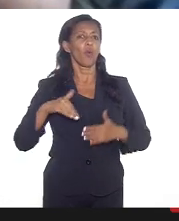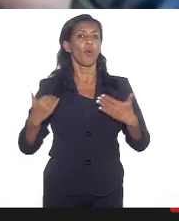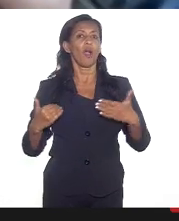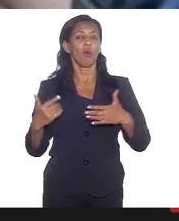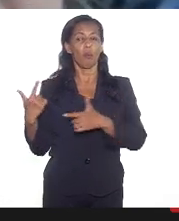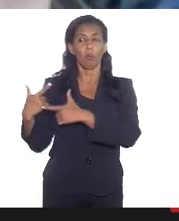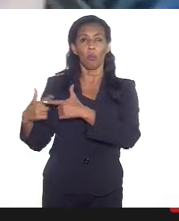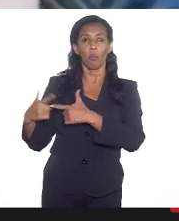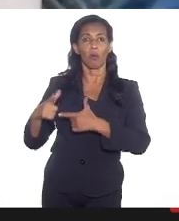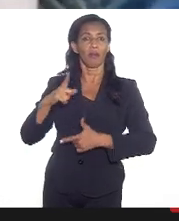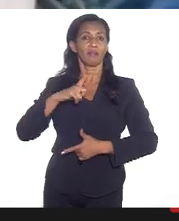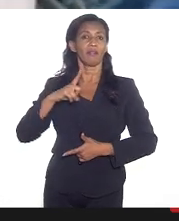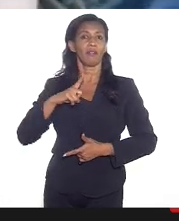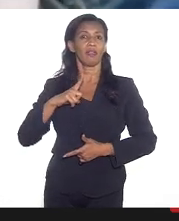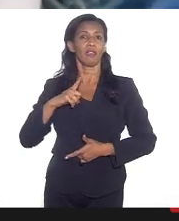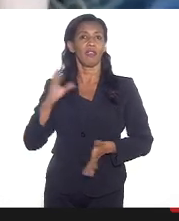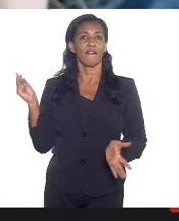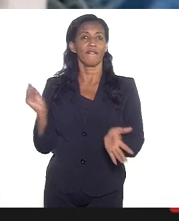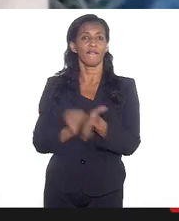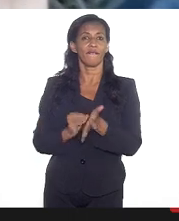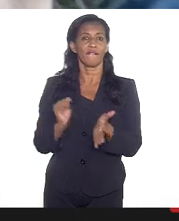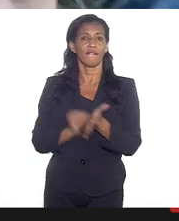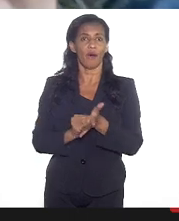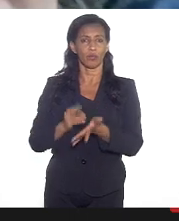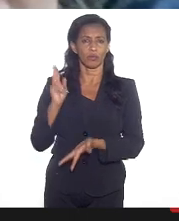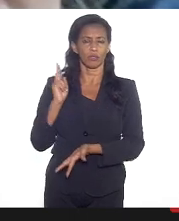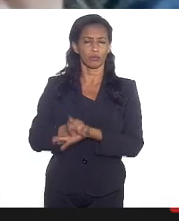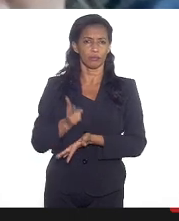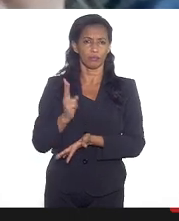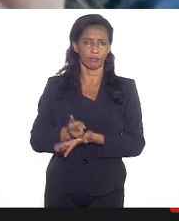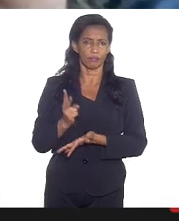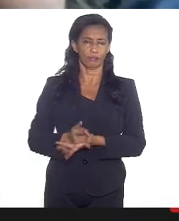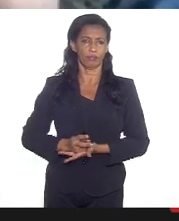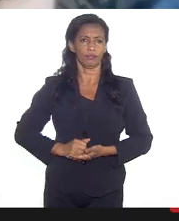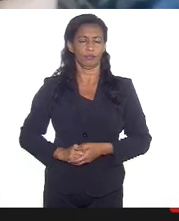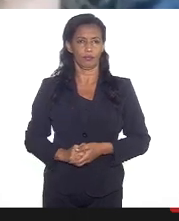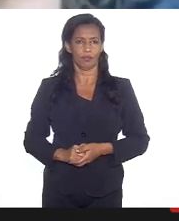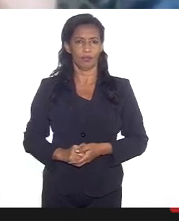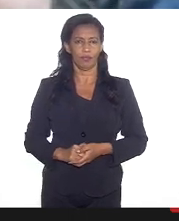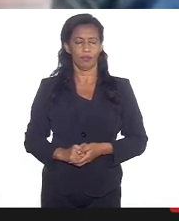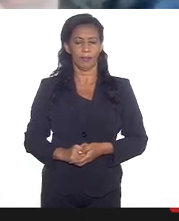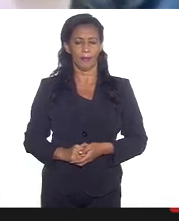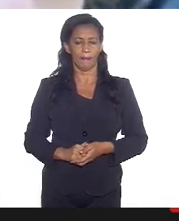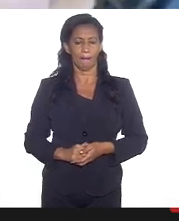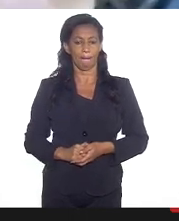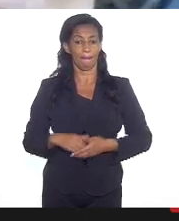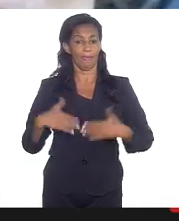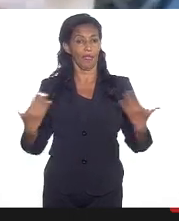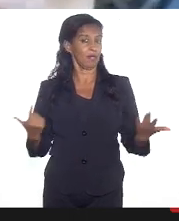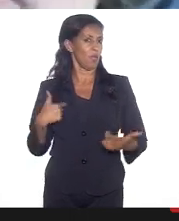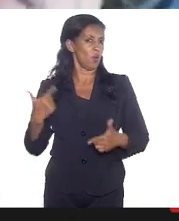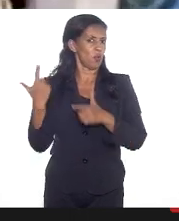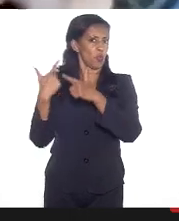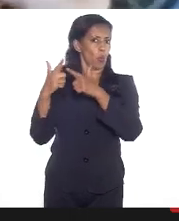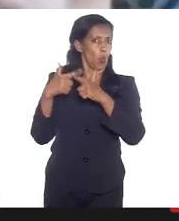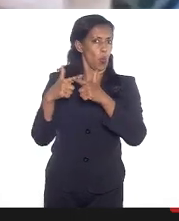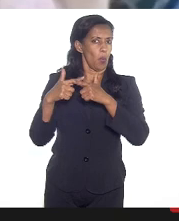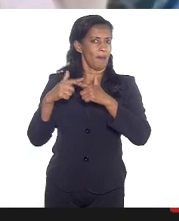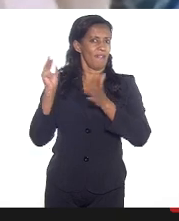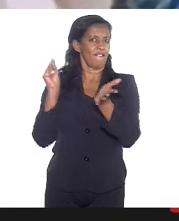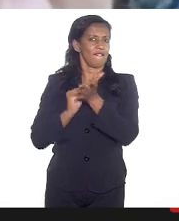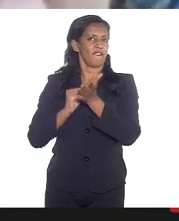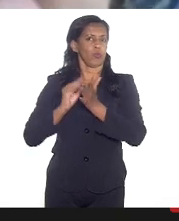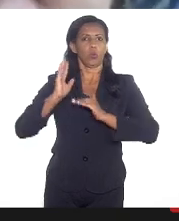tenho? É a falta de continuidade. Então, o meu problema não é